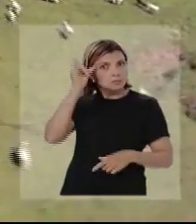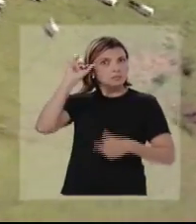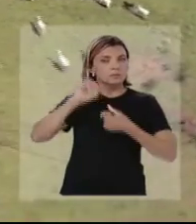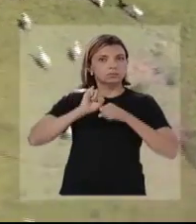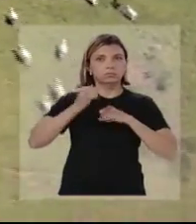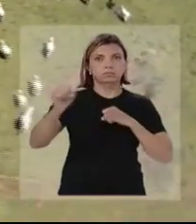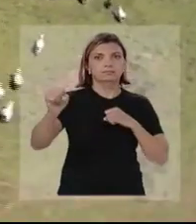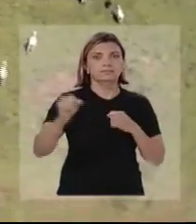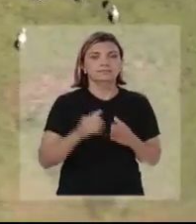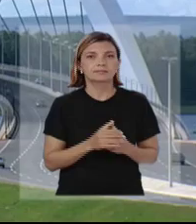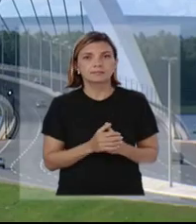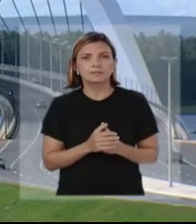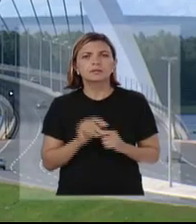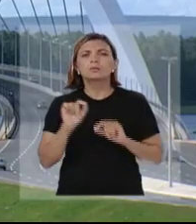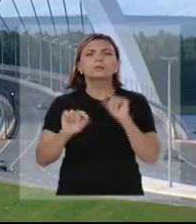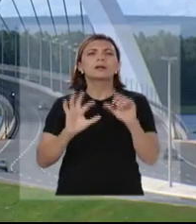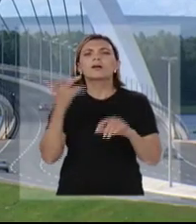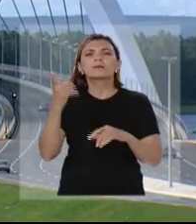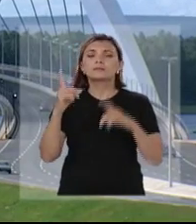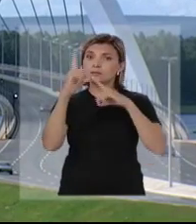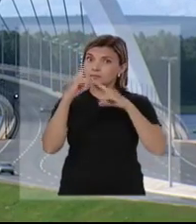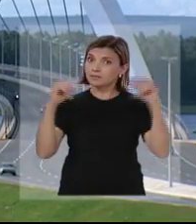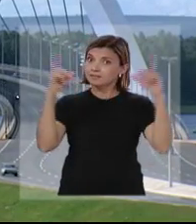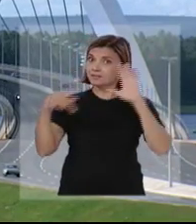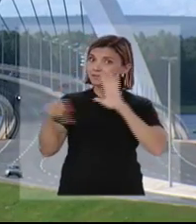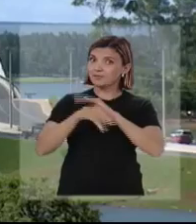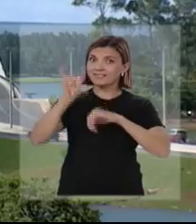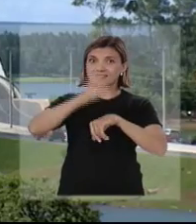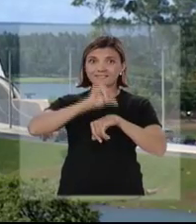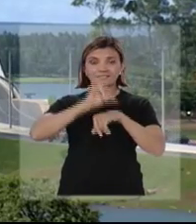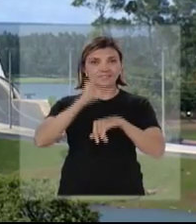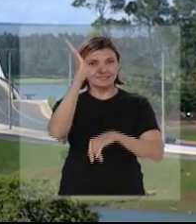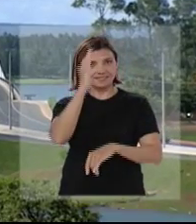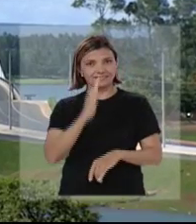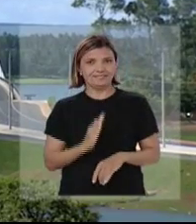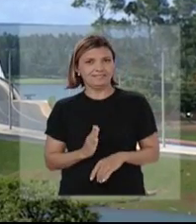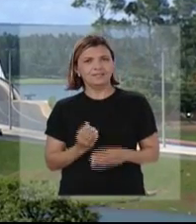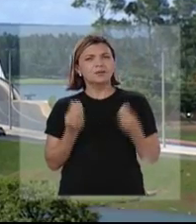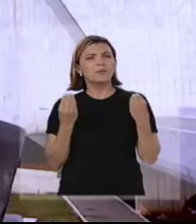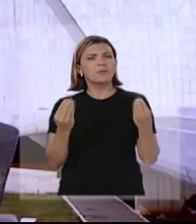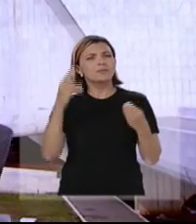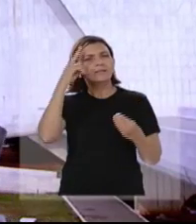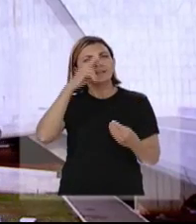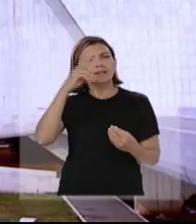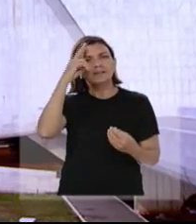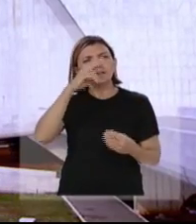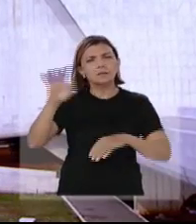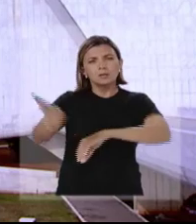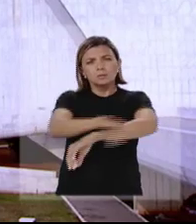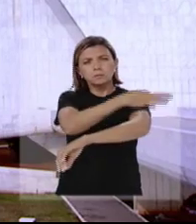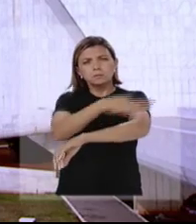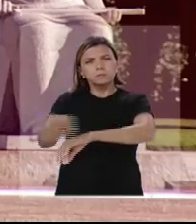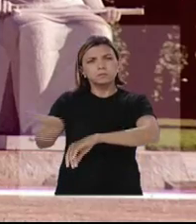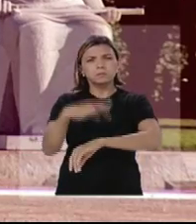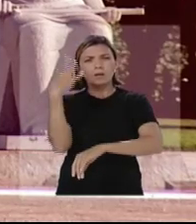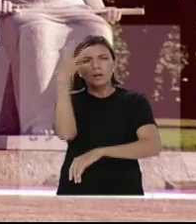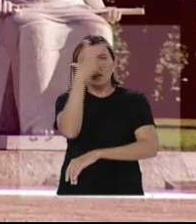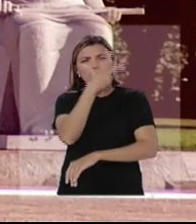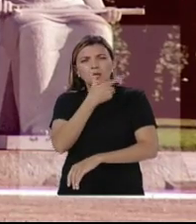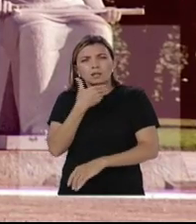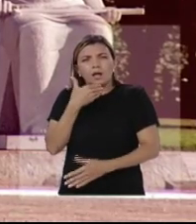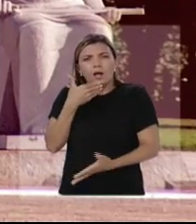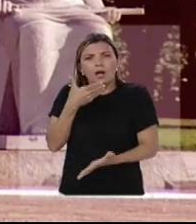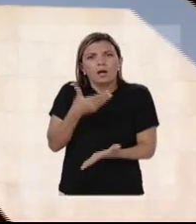propriedades rurais. E o que dizer de Brasília, nossa capital federal? Não tem como não lembrar da arquitetura